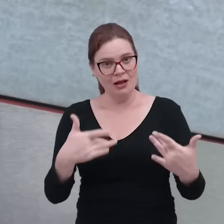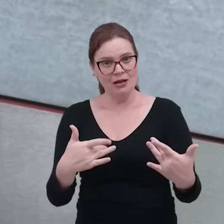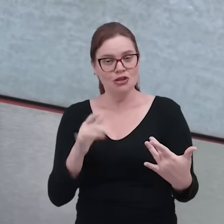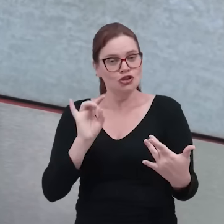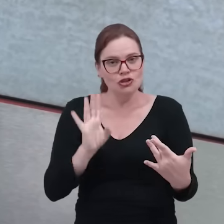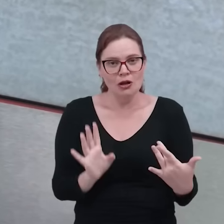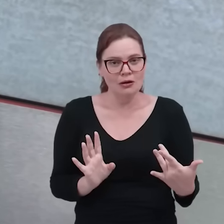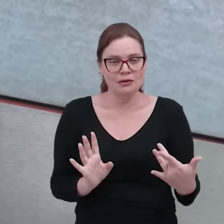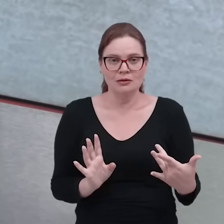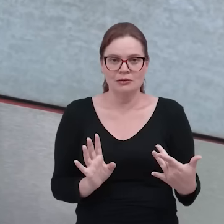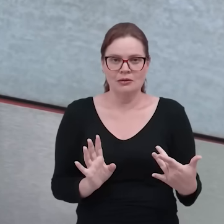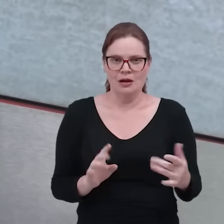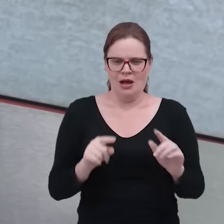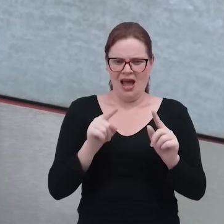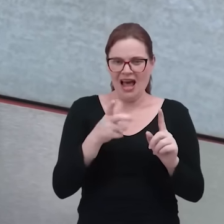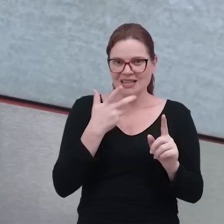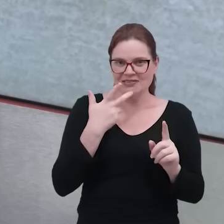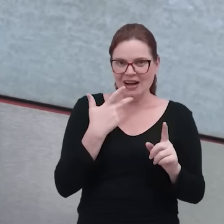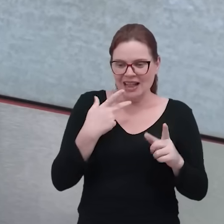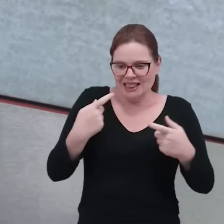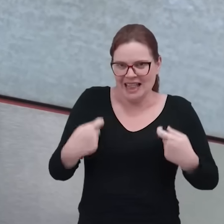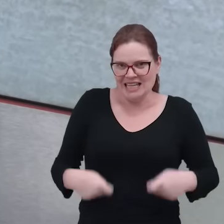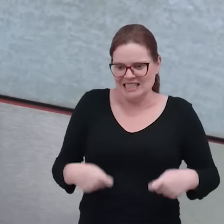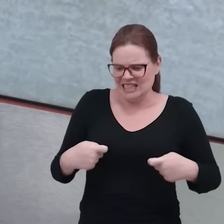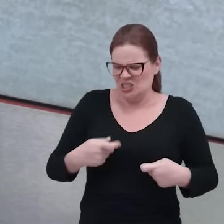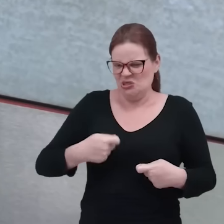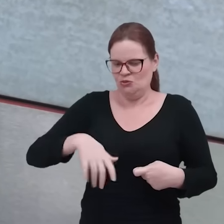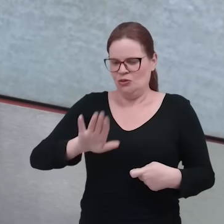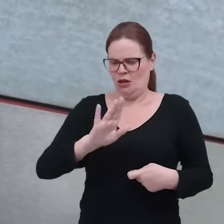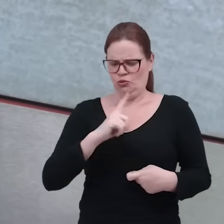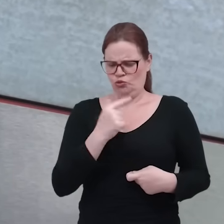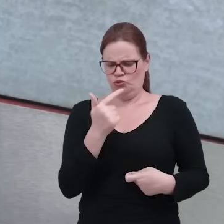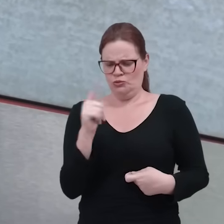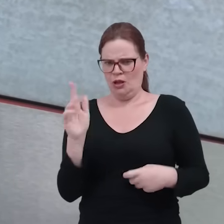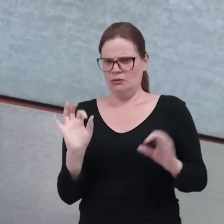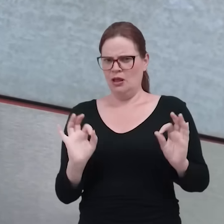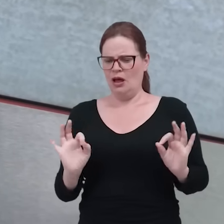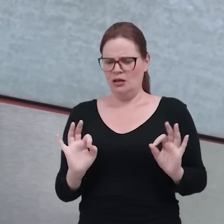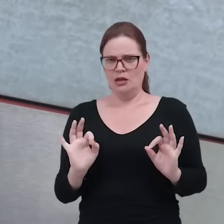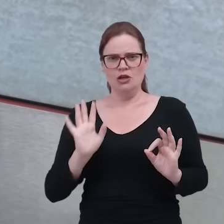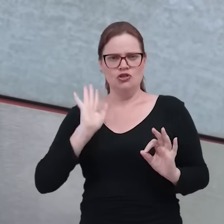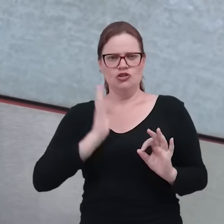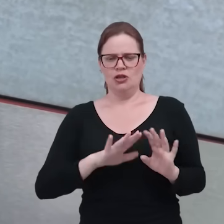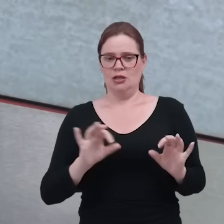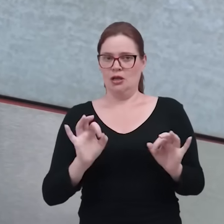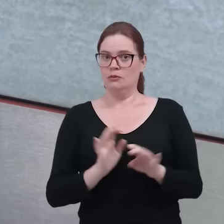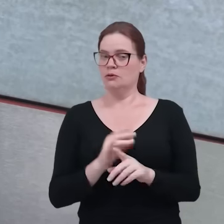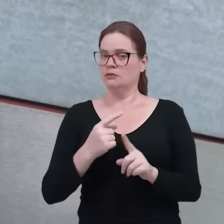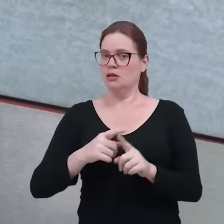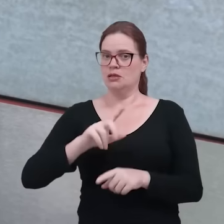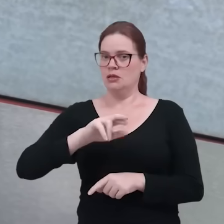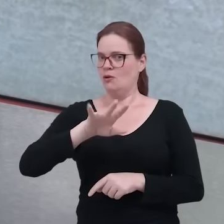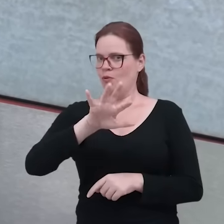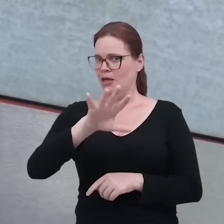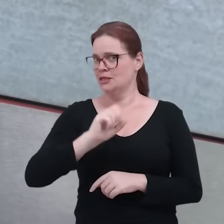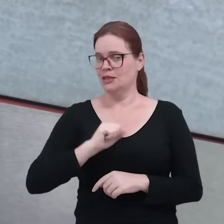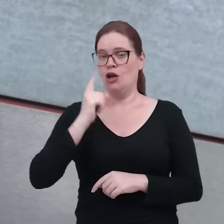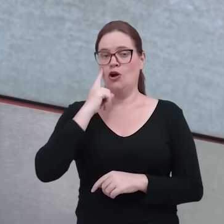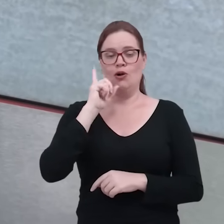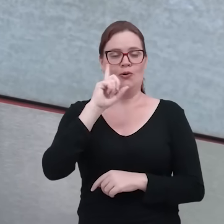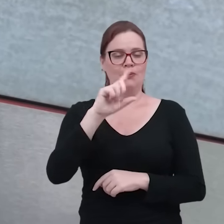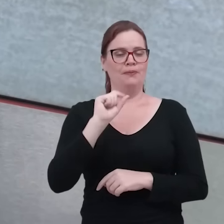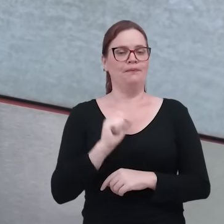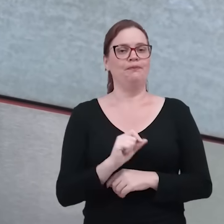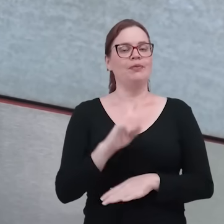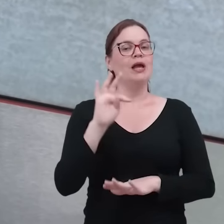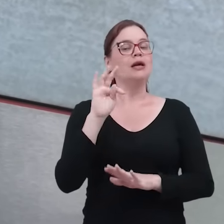dizem necessitadas, elas não se dizem perdidas. Não, nós já achamos o caminho, mas não é bem assim. Olha outra coisa que o Senhor Jesus